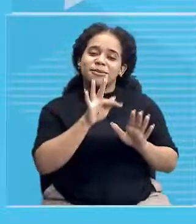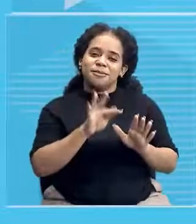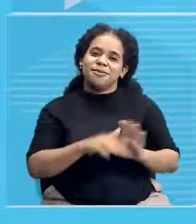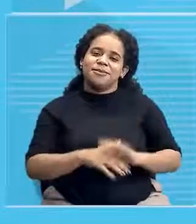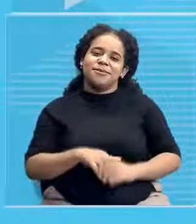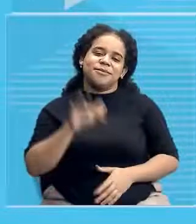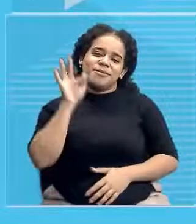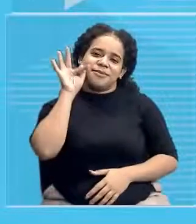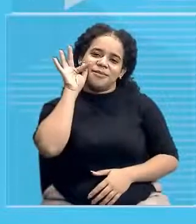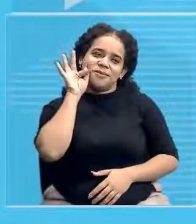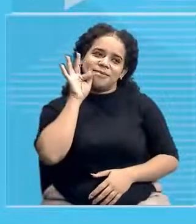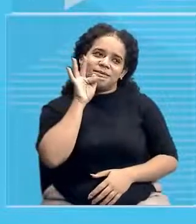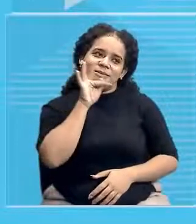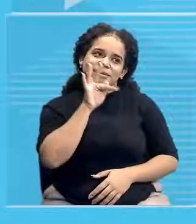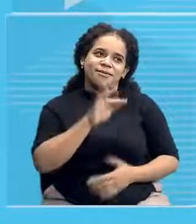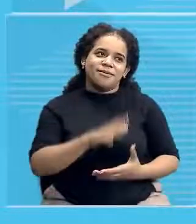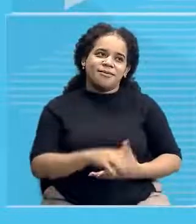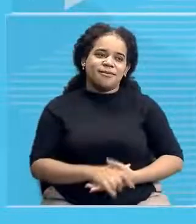A fêmea